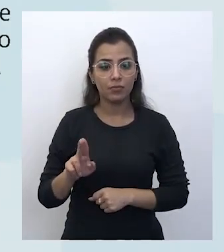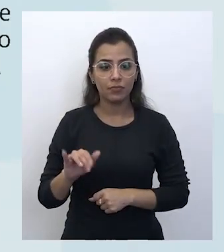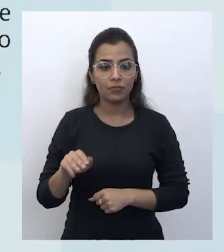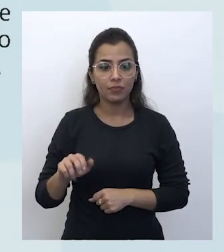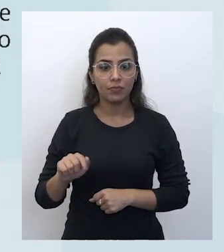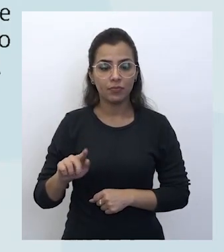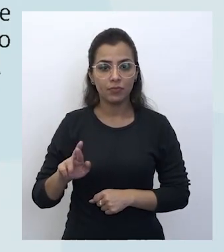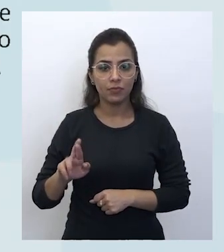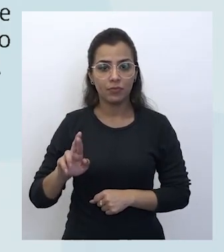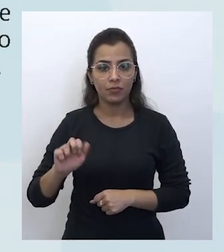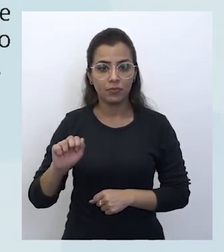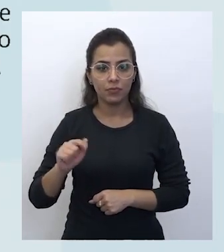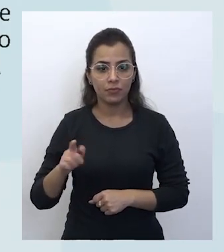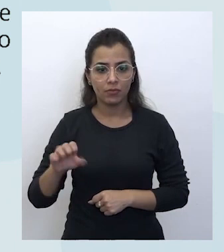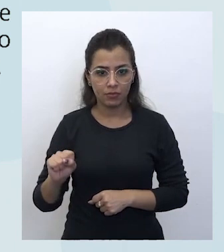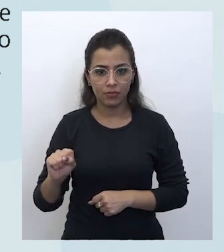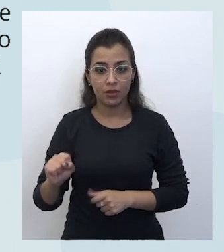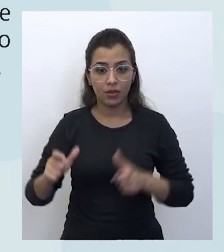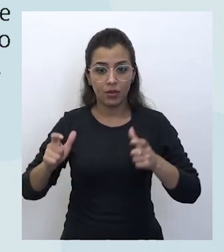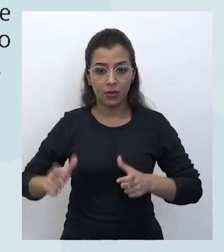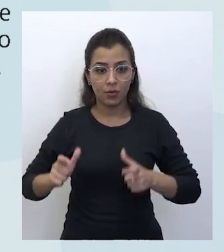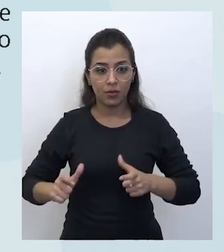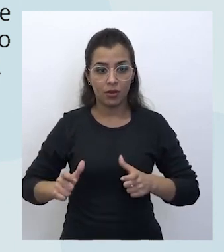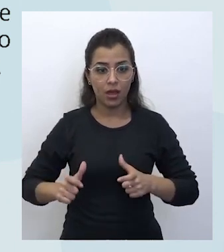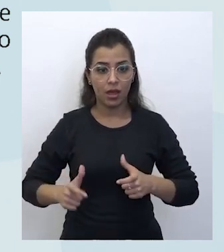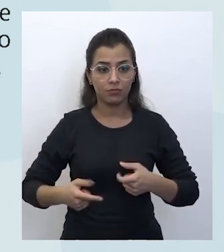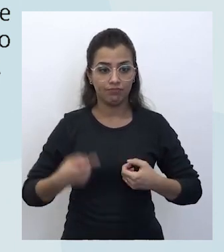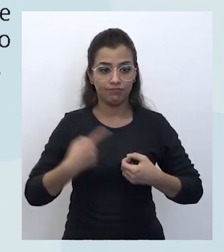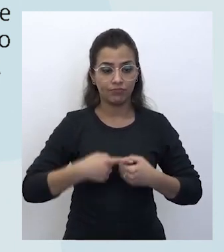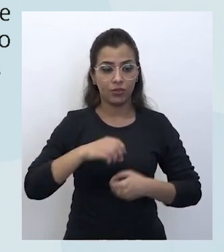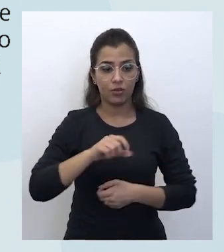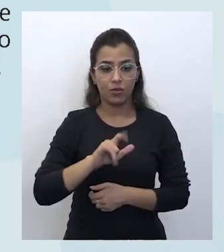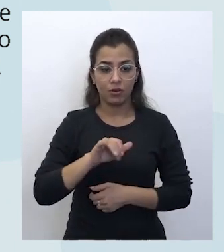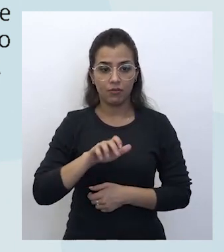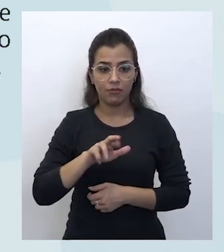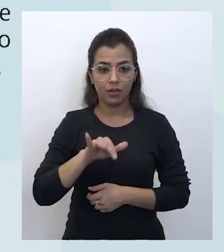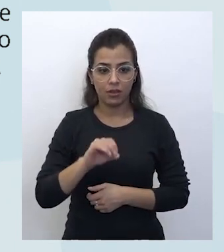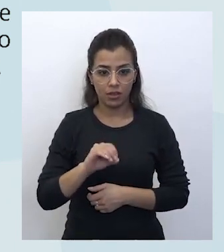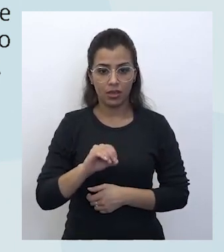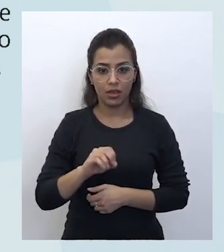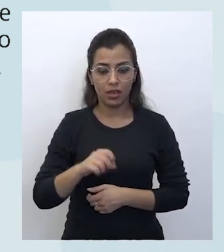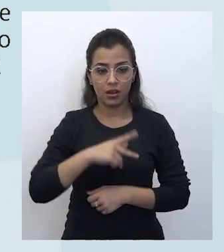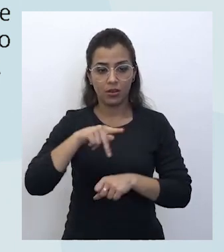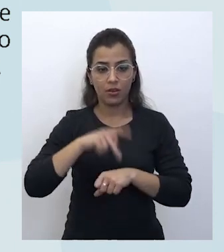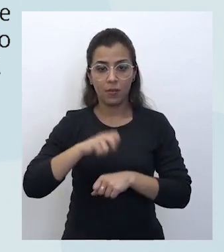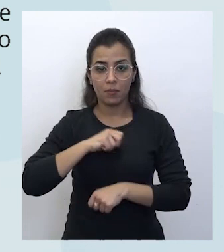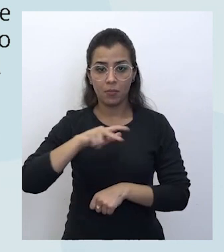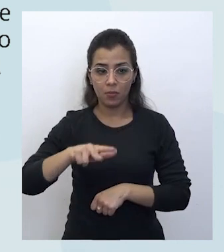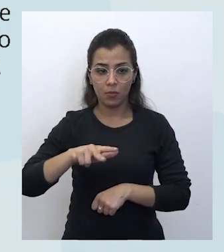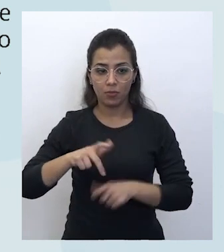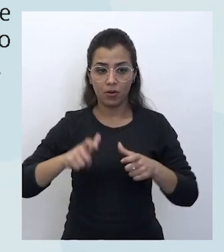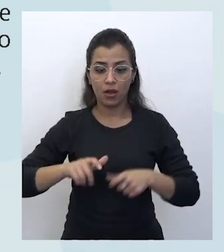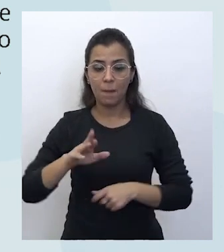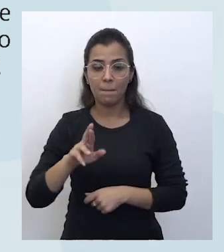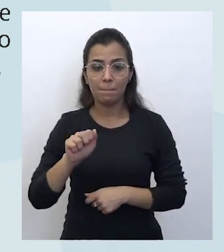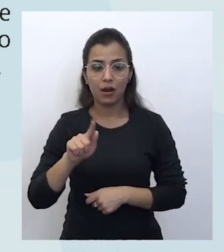freguesia de Oliveira do Castelo, cidade e concelho de Guimarães, no distrito de Braga, em Portugal. É ligado à